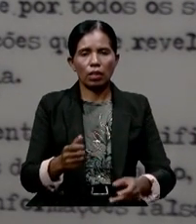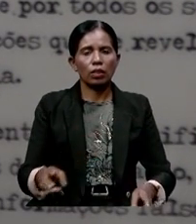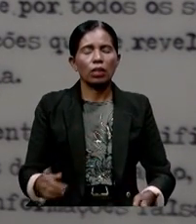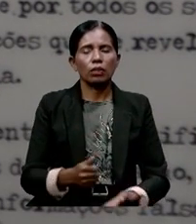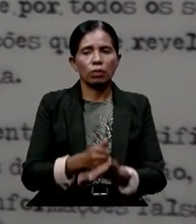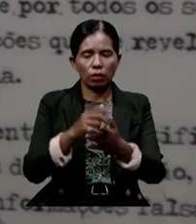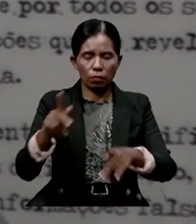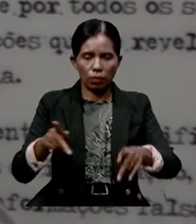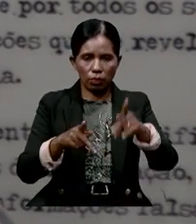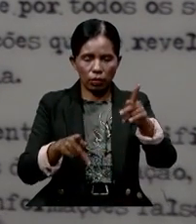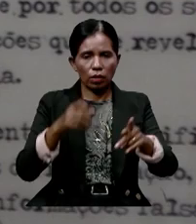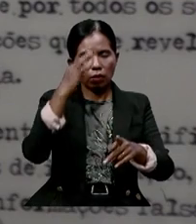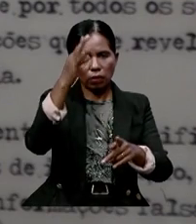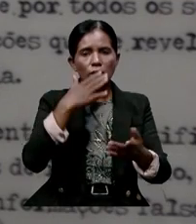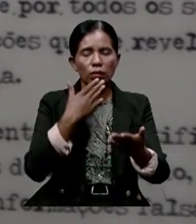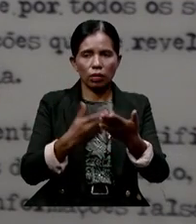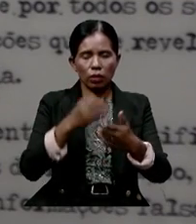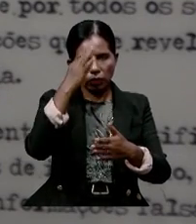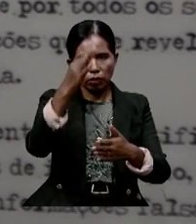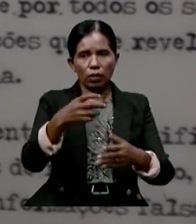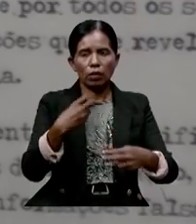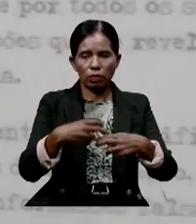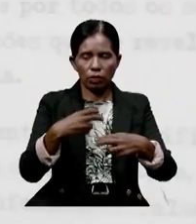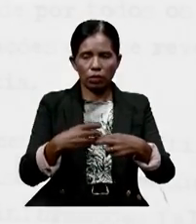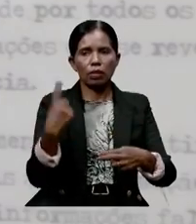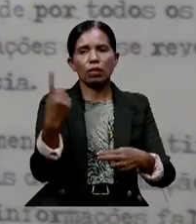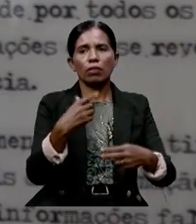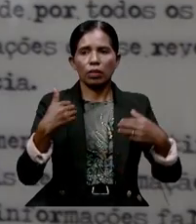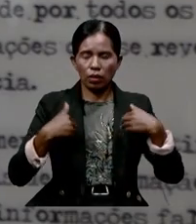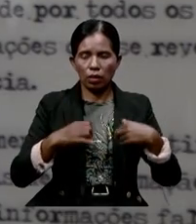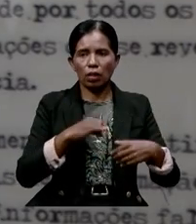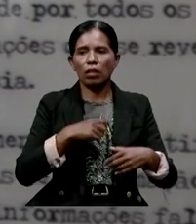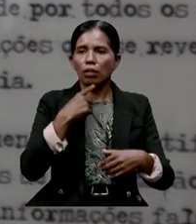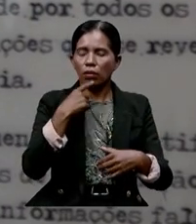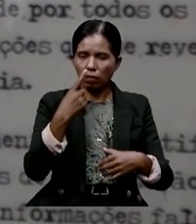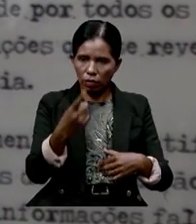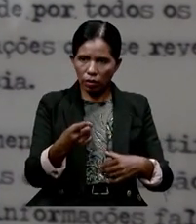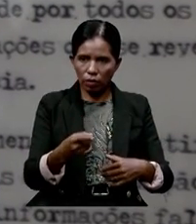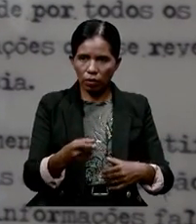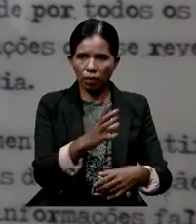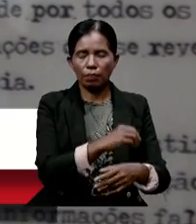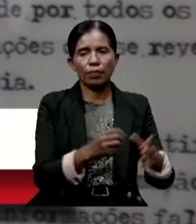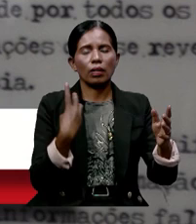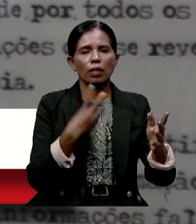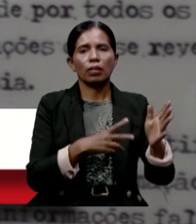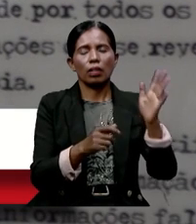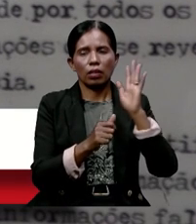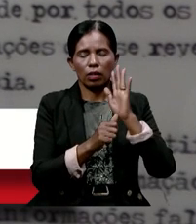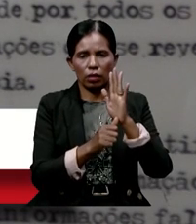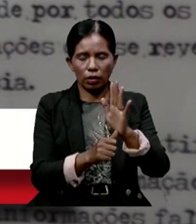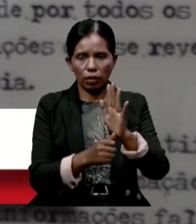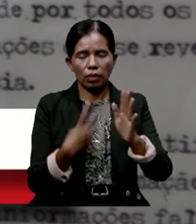há clutan e há futuro. Dificuldade sempre ia. How the antena kata aplicação ne be que